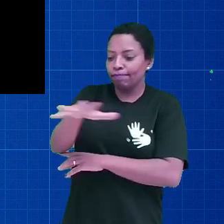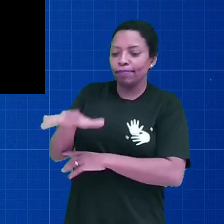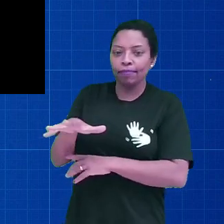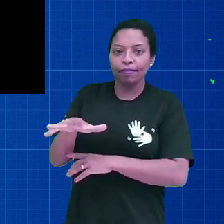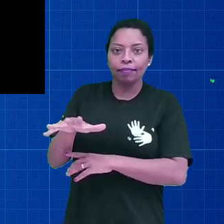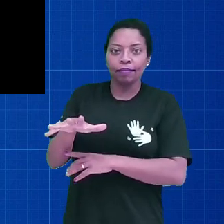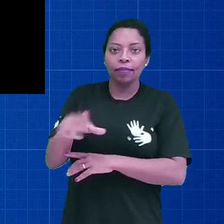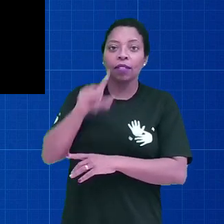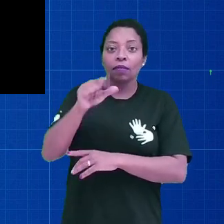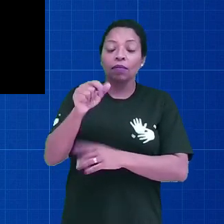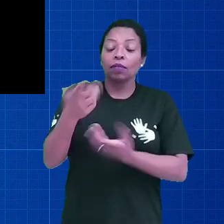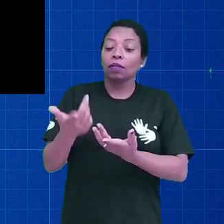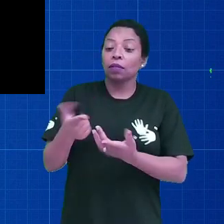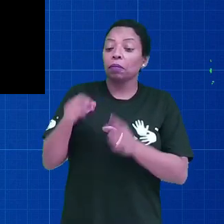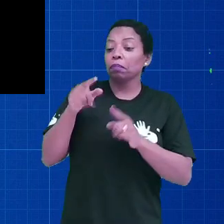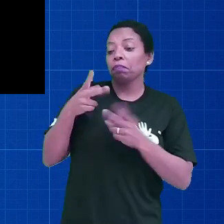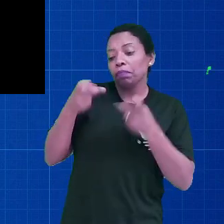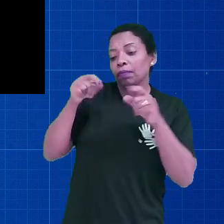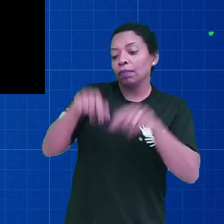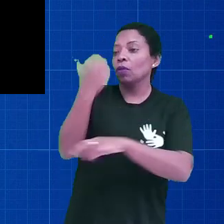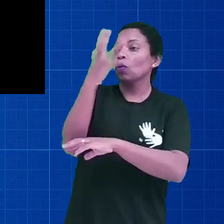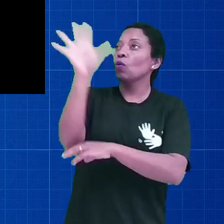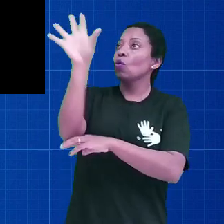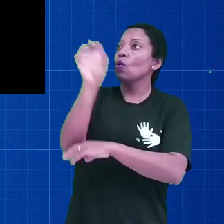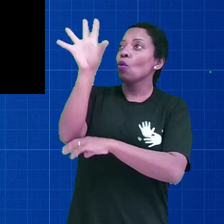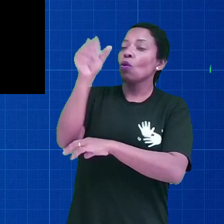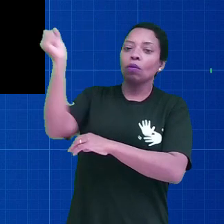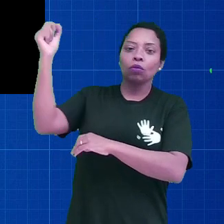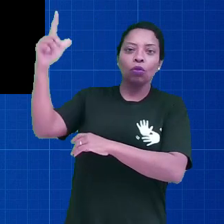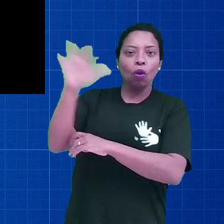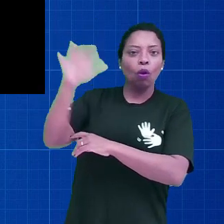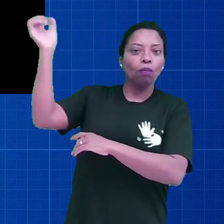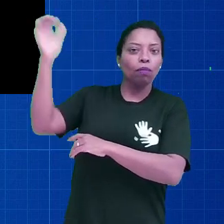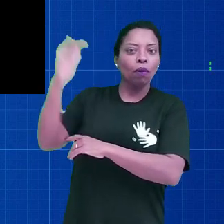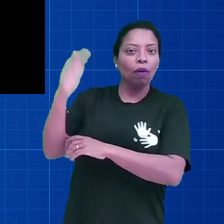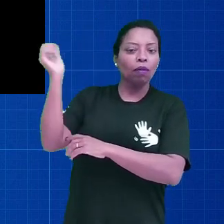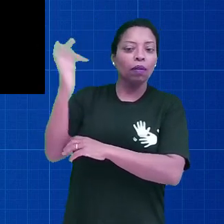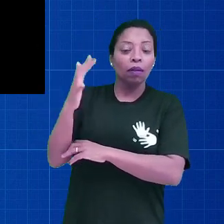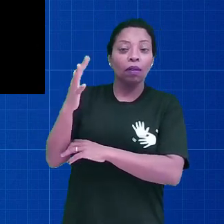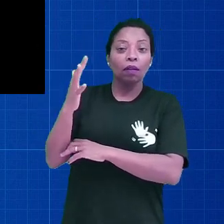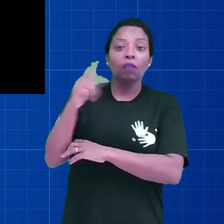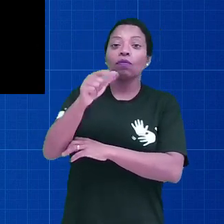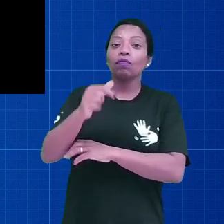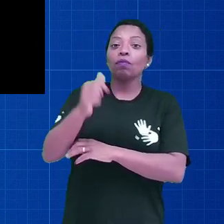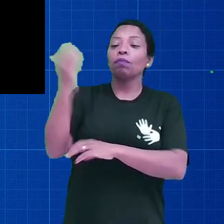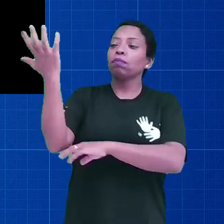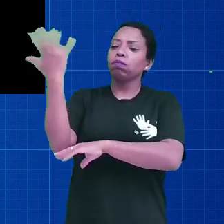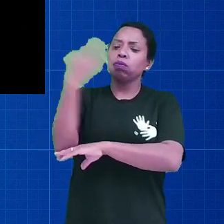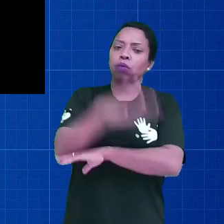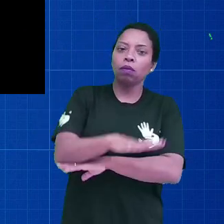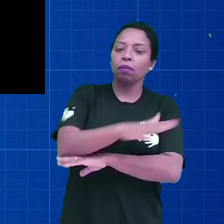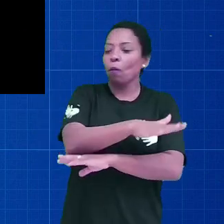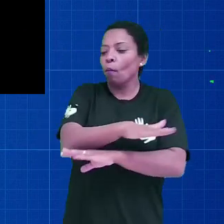e essa floresta absorvia determinada quantidade de energia e emitia determinada quantidade de energia, quando você tira essa floresta